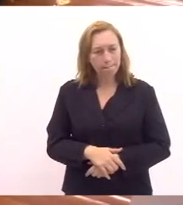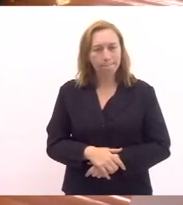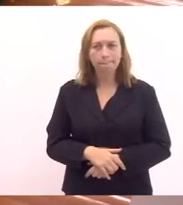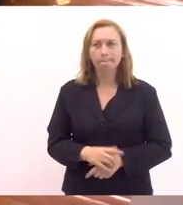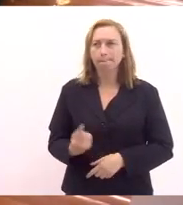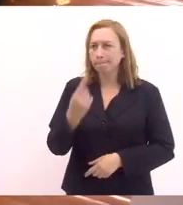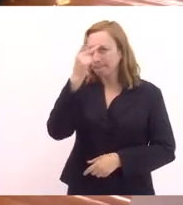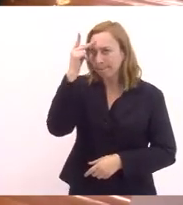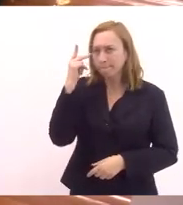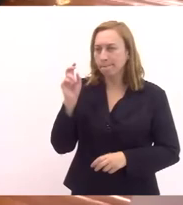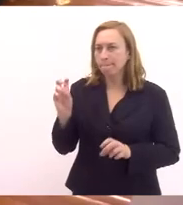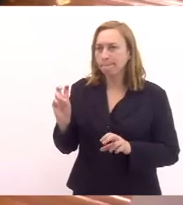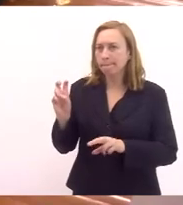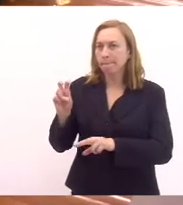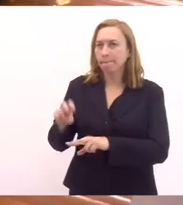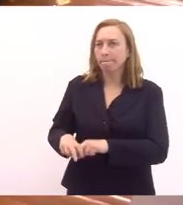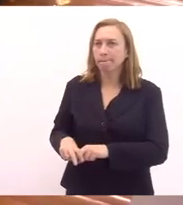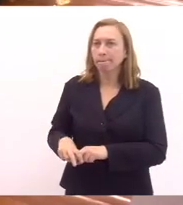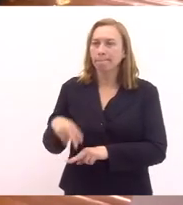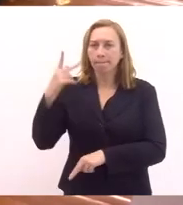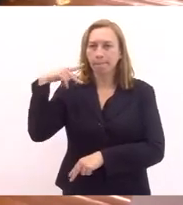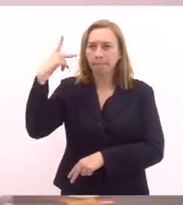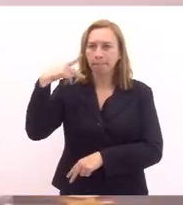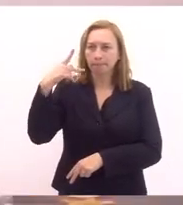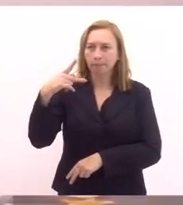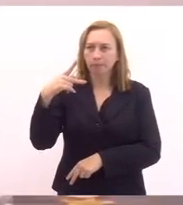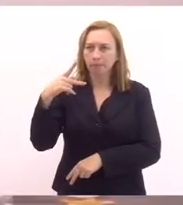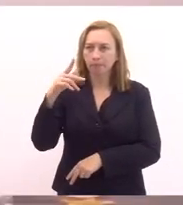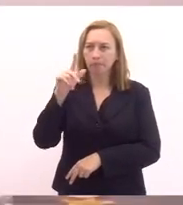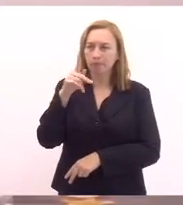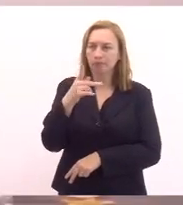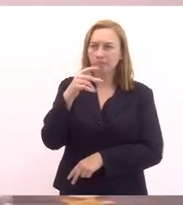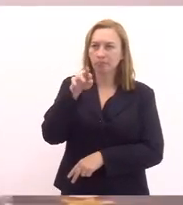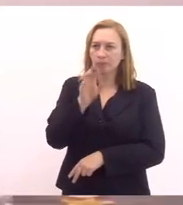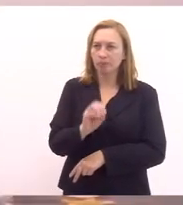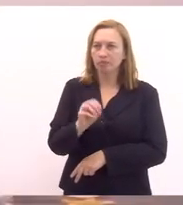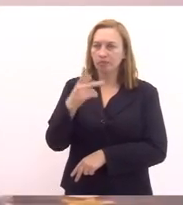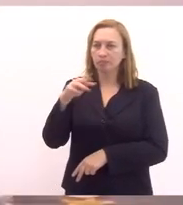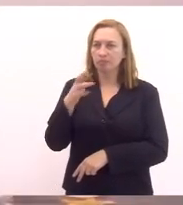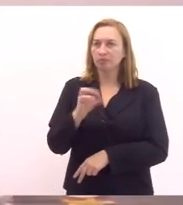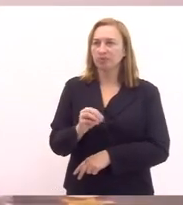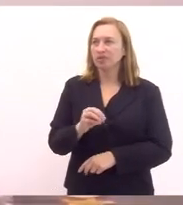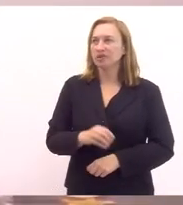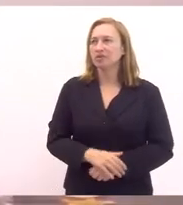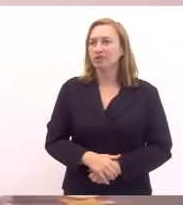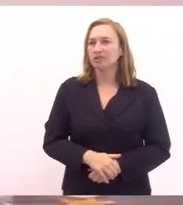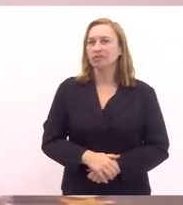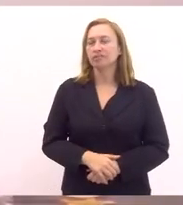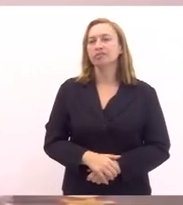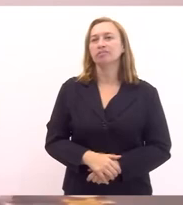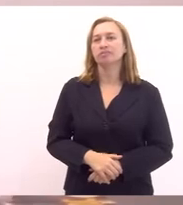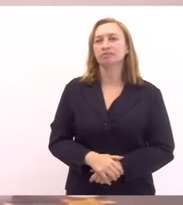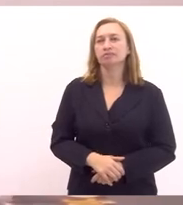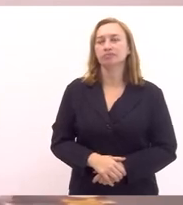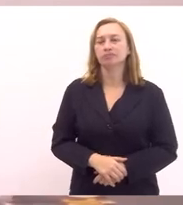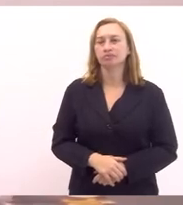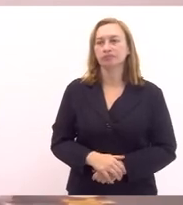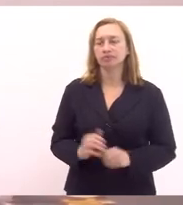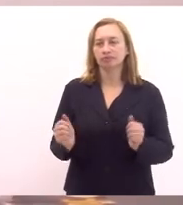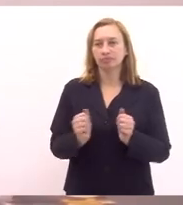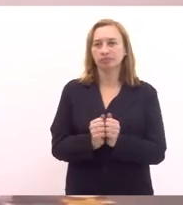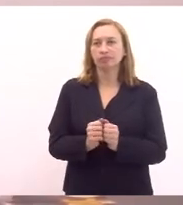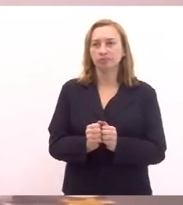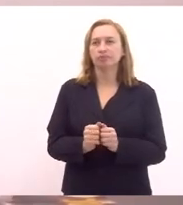estavam na mesa era o vereador Paulo Pinheiro foi deputado comigo temos Leite conjuntas inclusive passe